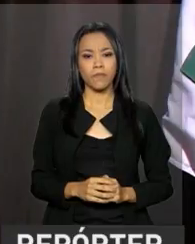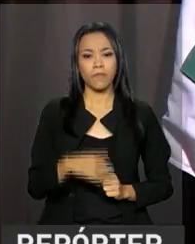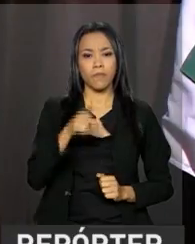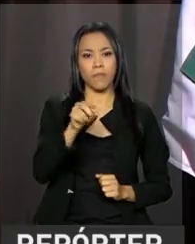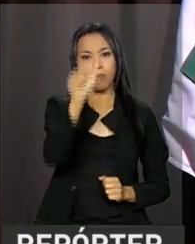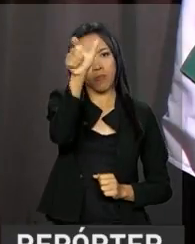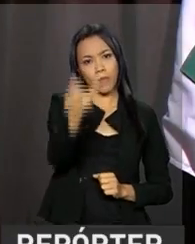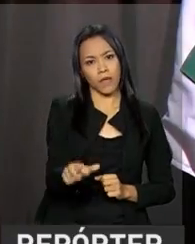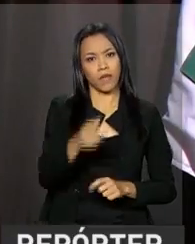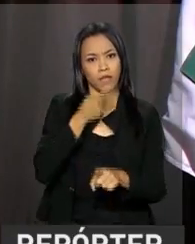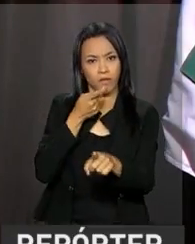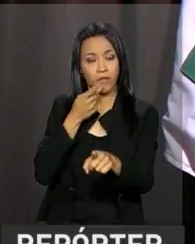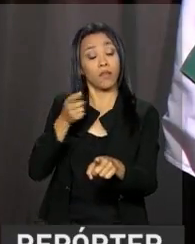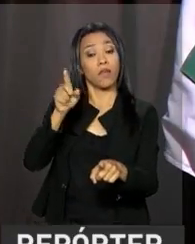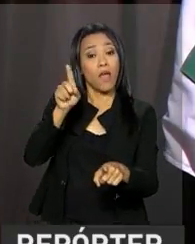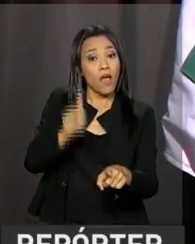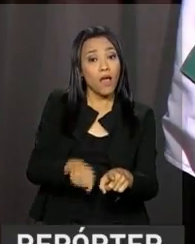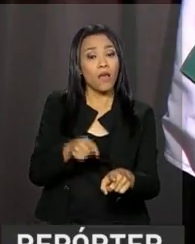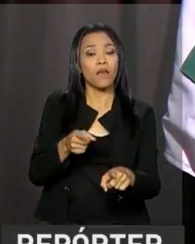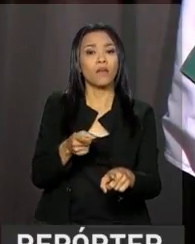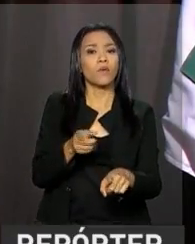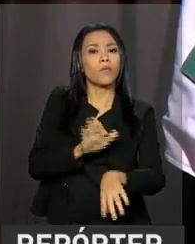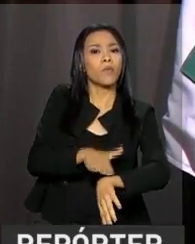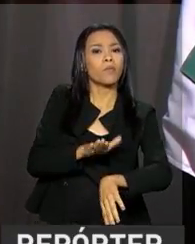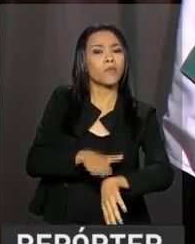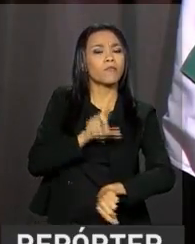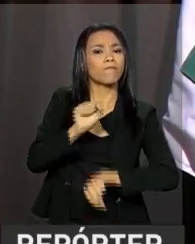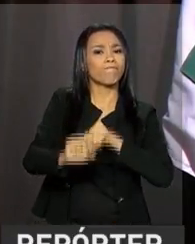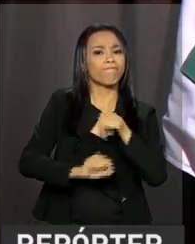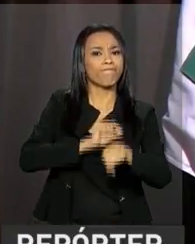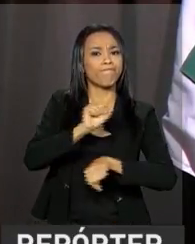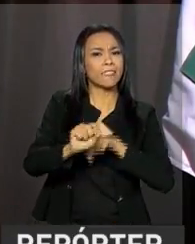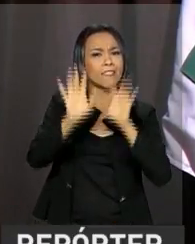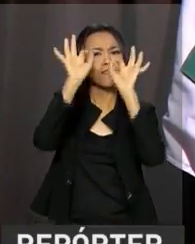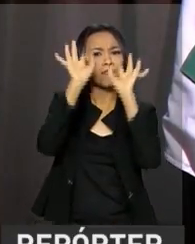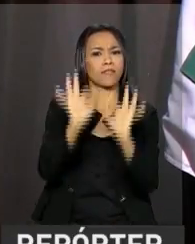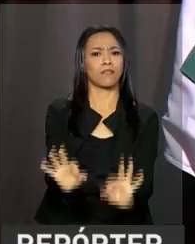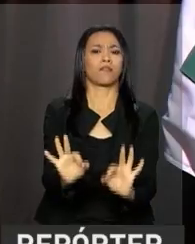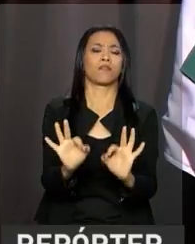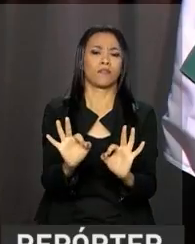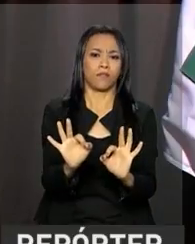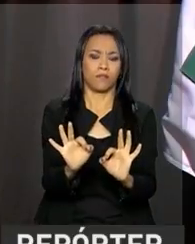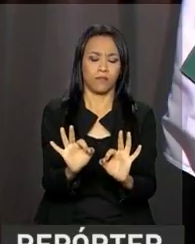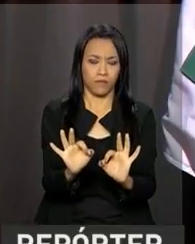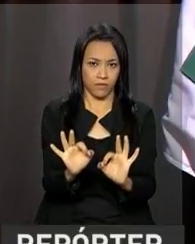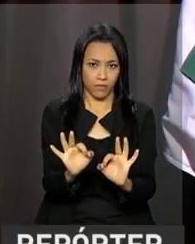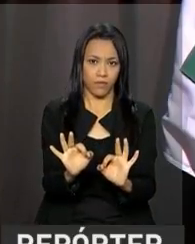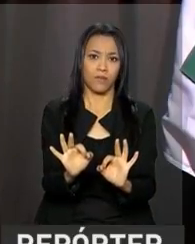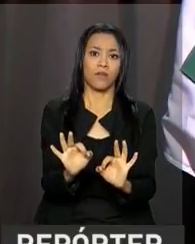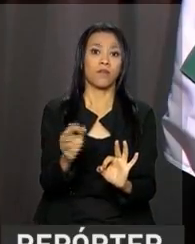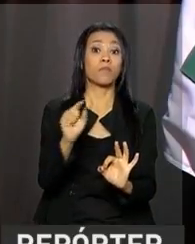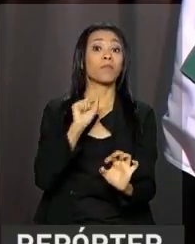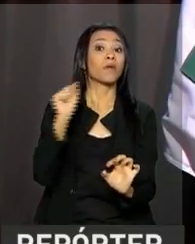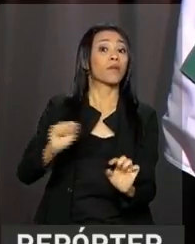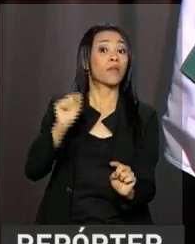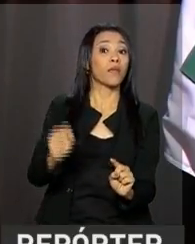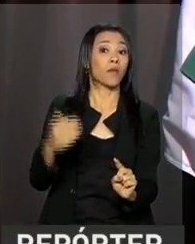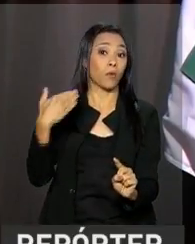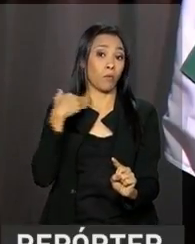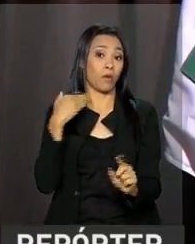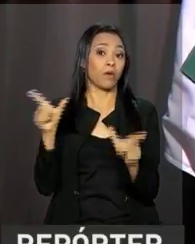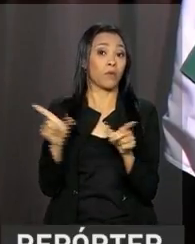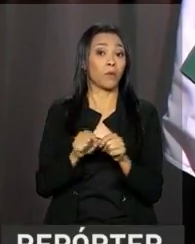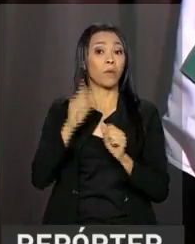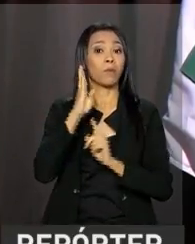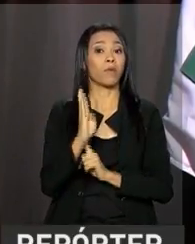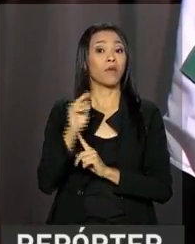Este é o momento de investir, é o momento certo para o Banco de Desenvolvimento